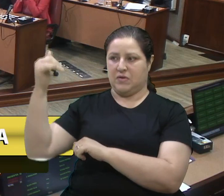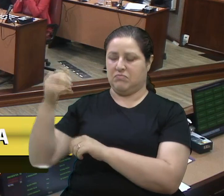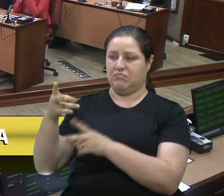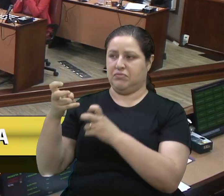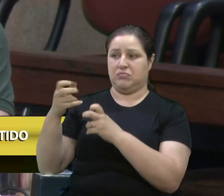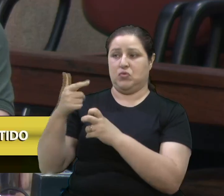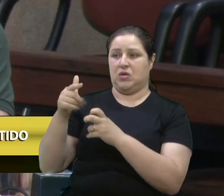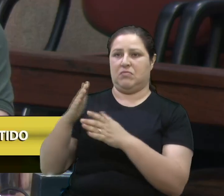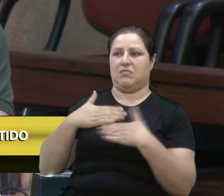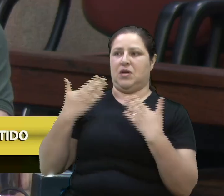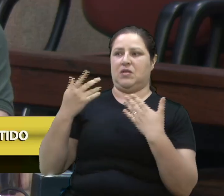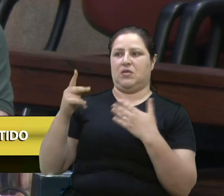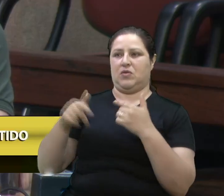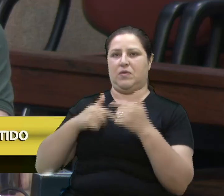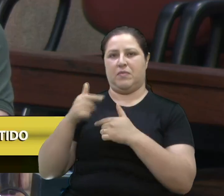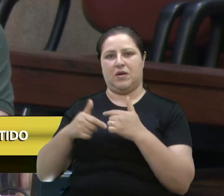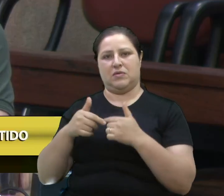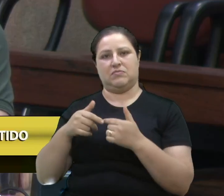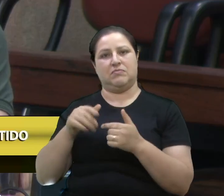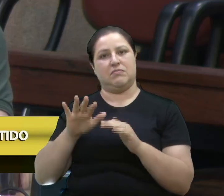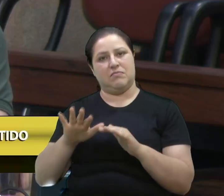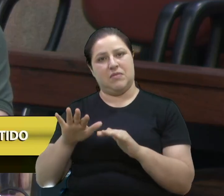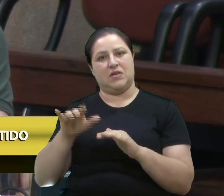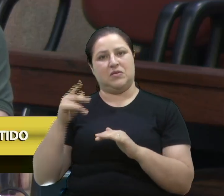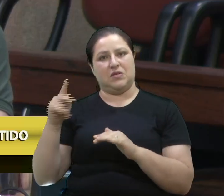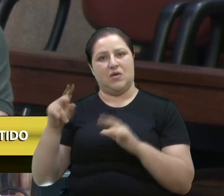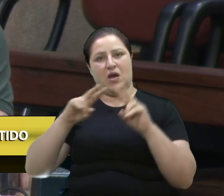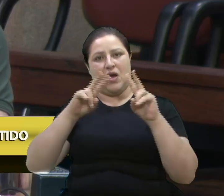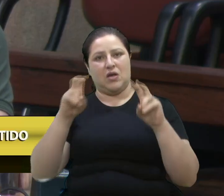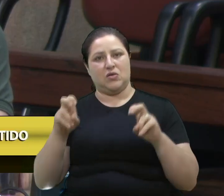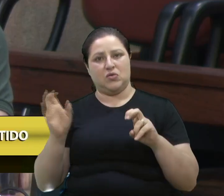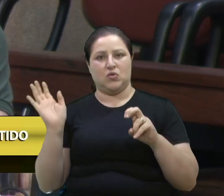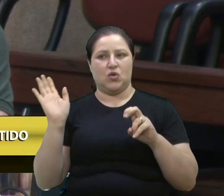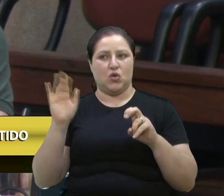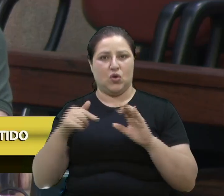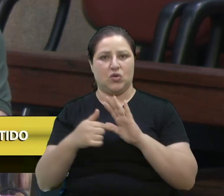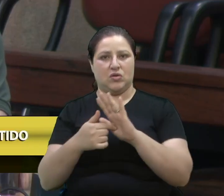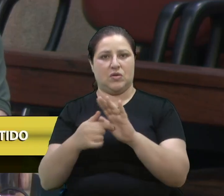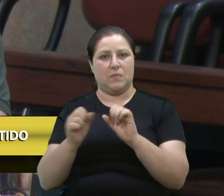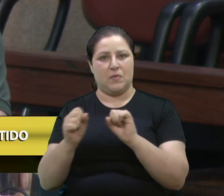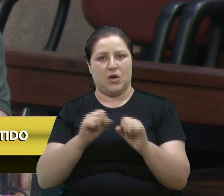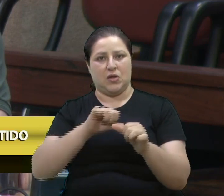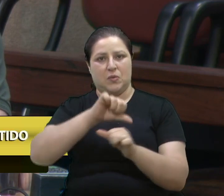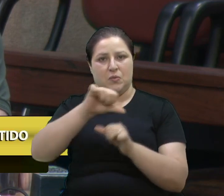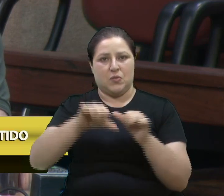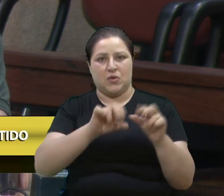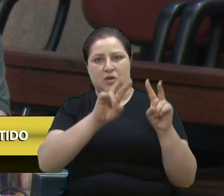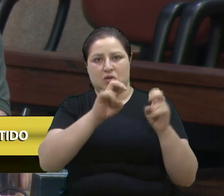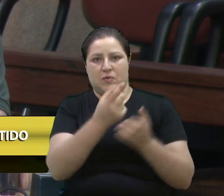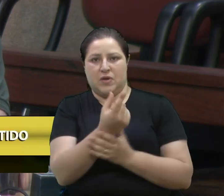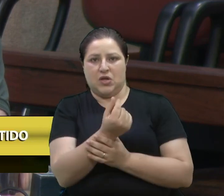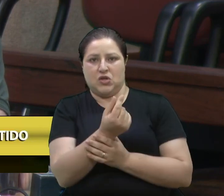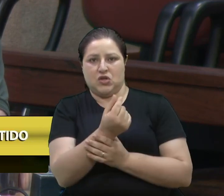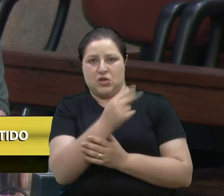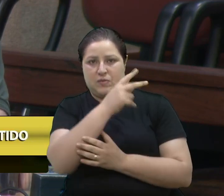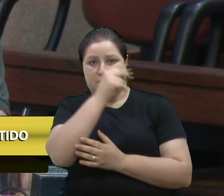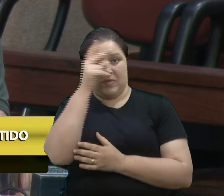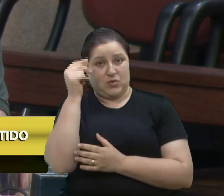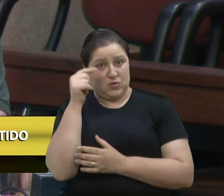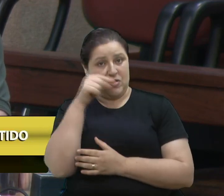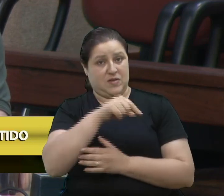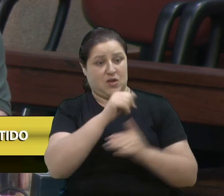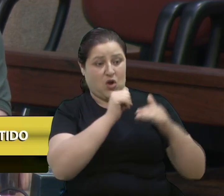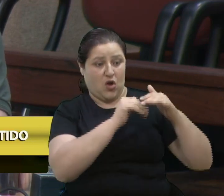trabalho, mas realmente esse assunto que o senhor trouxe, ele pode inclusive mudar os cofres da prefeitura. E ele é um assunto